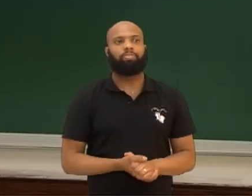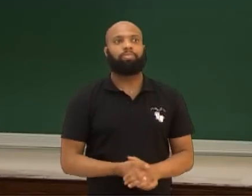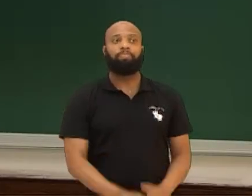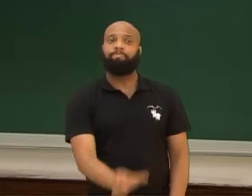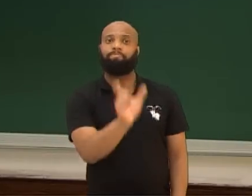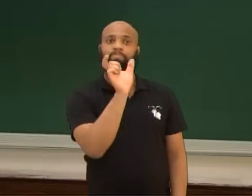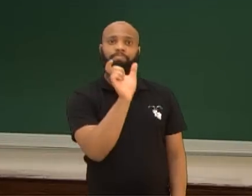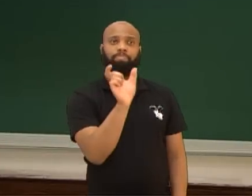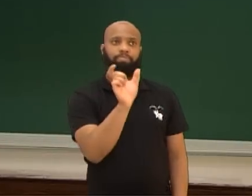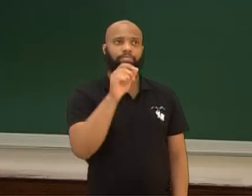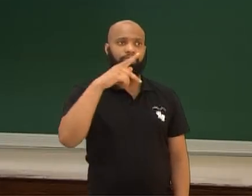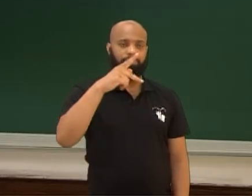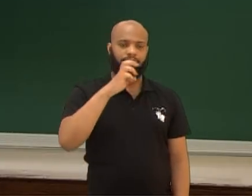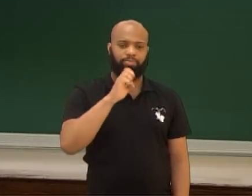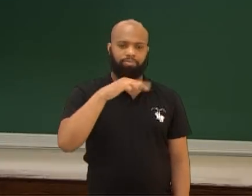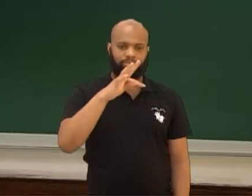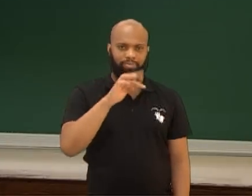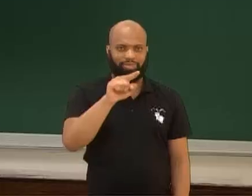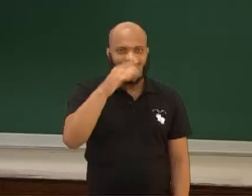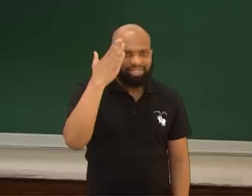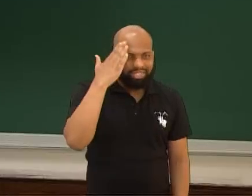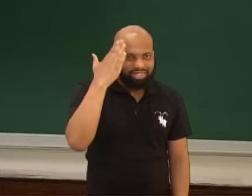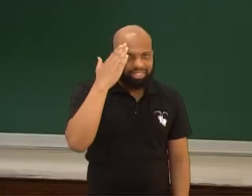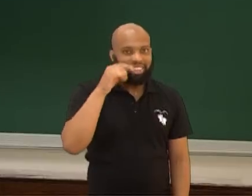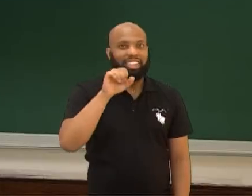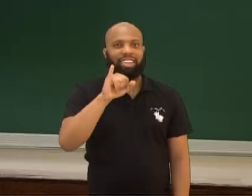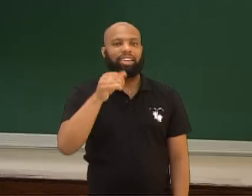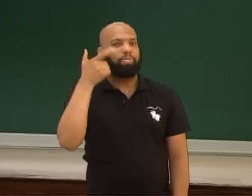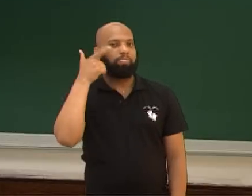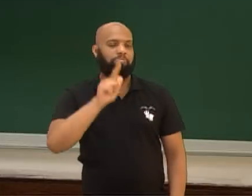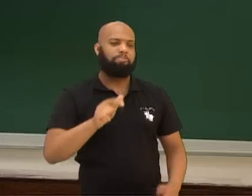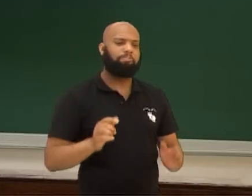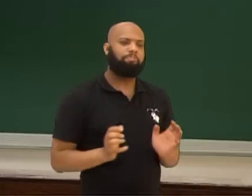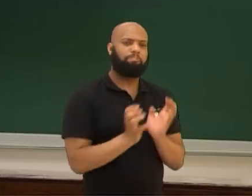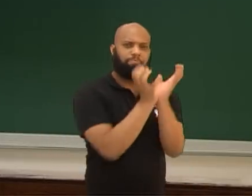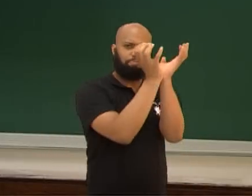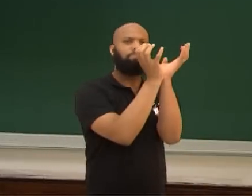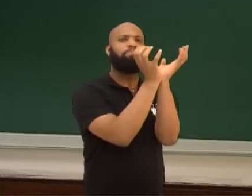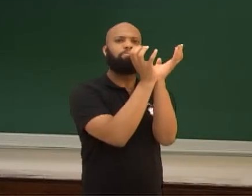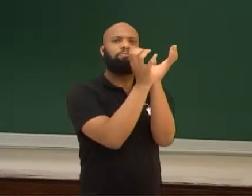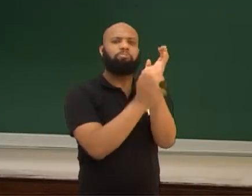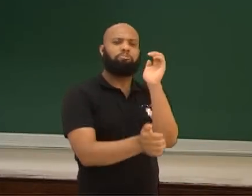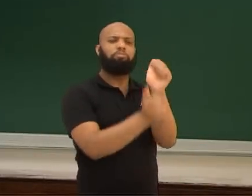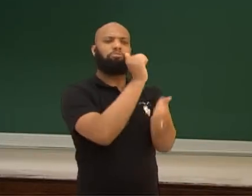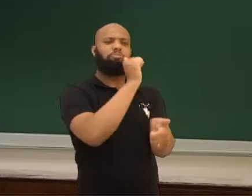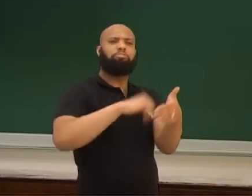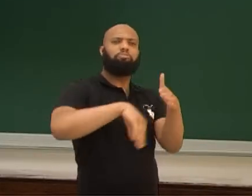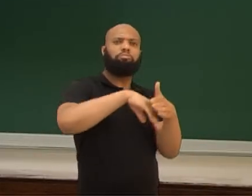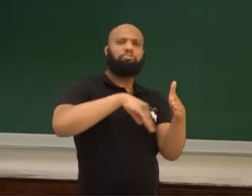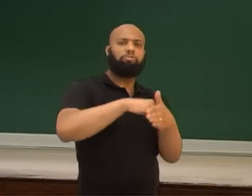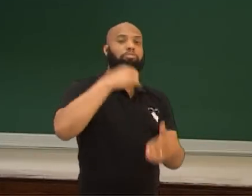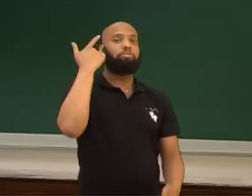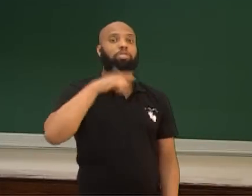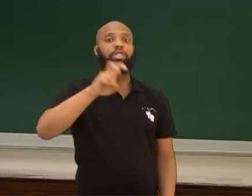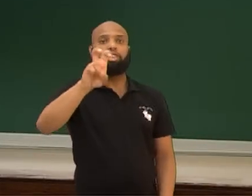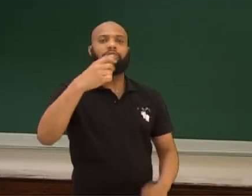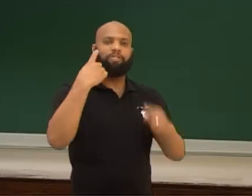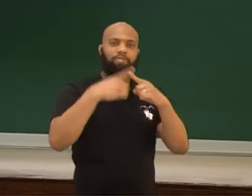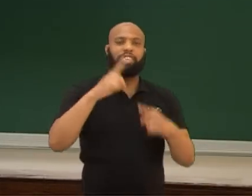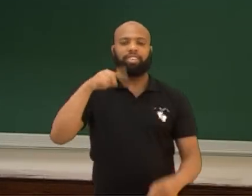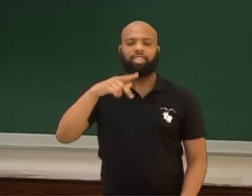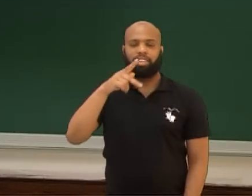palavra penta, vocês devem saber, né? Um time pentacampeão. O que quer dizer isso? Um time que ganhou 5 vezes.